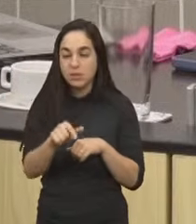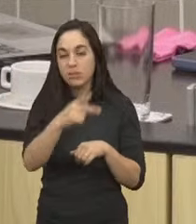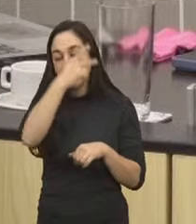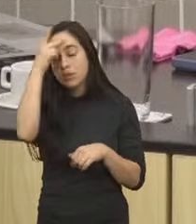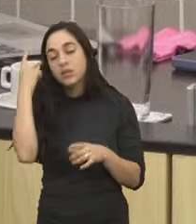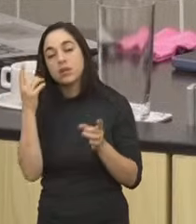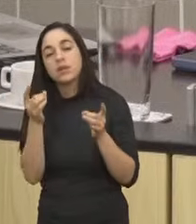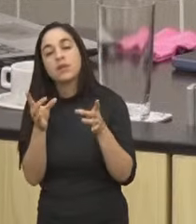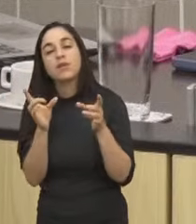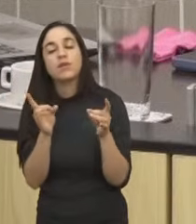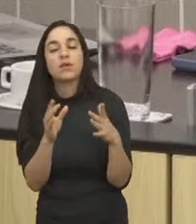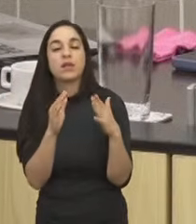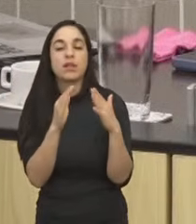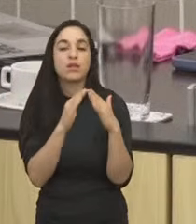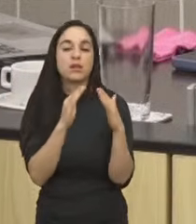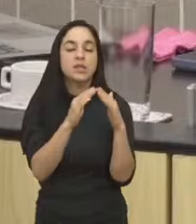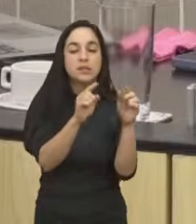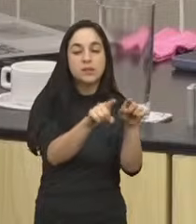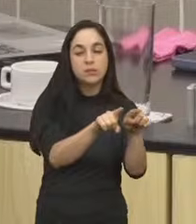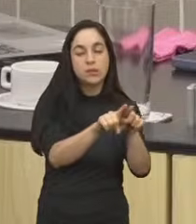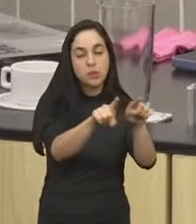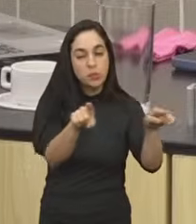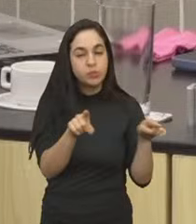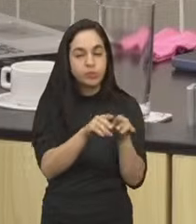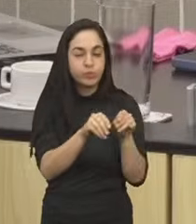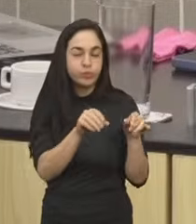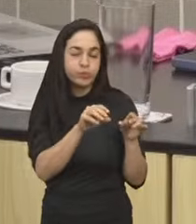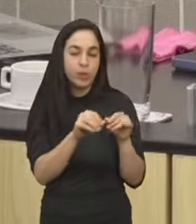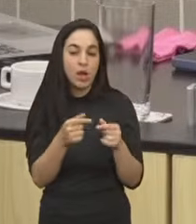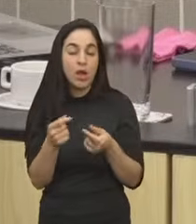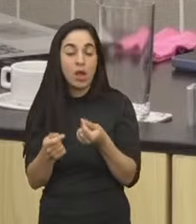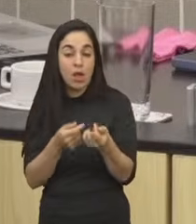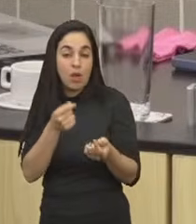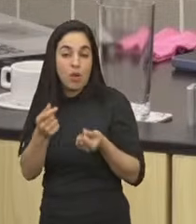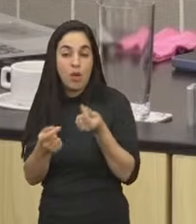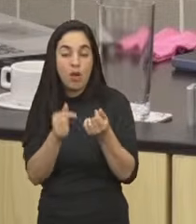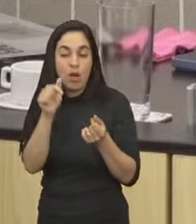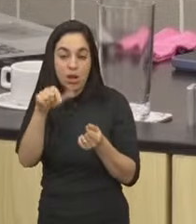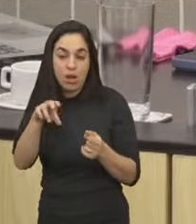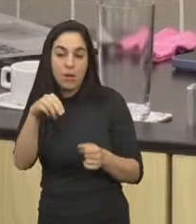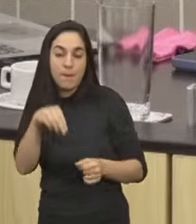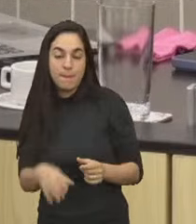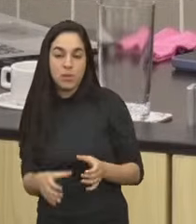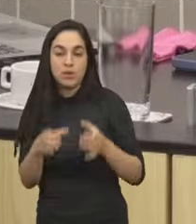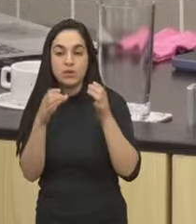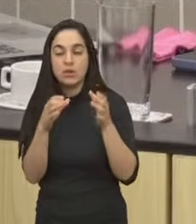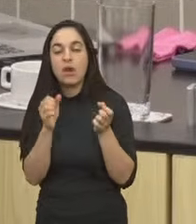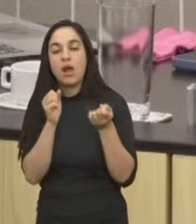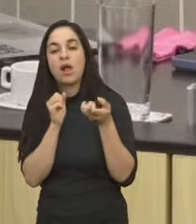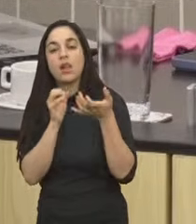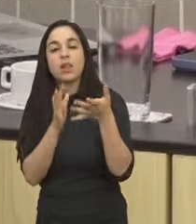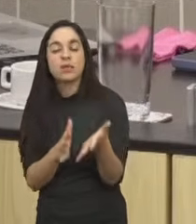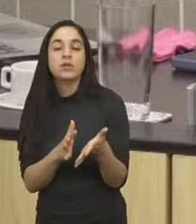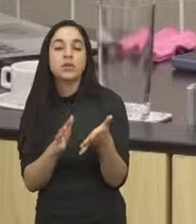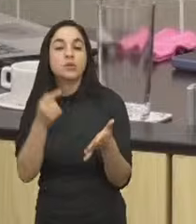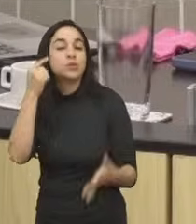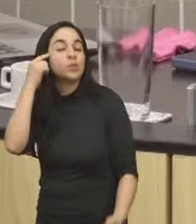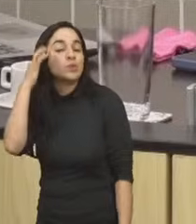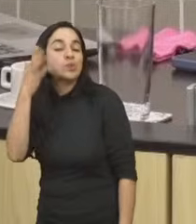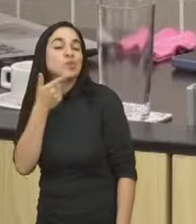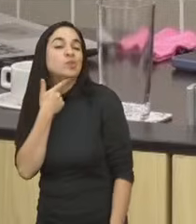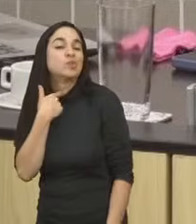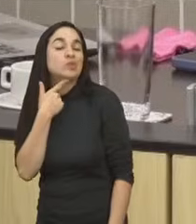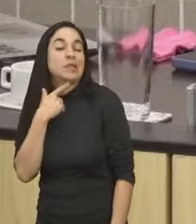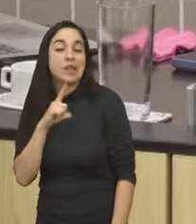para o desenvolvimento social e econômico do nosso município, atuando diretamente na realização do sonho da casa